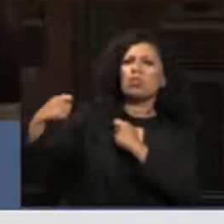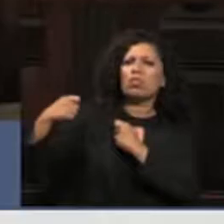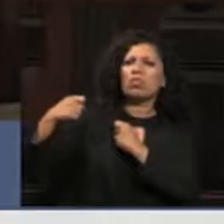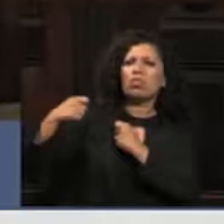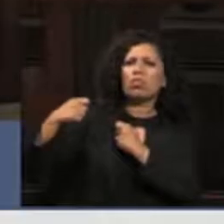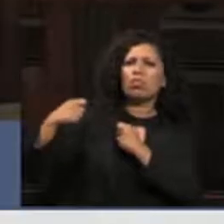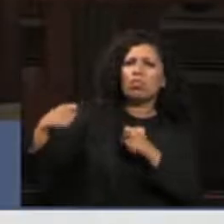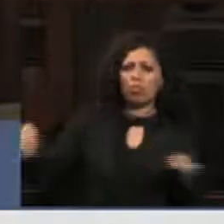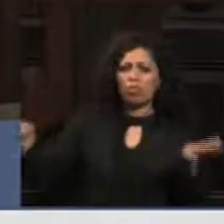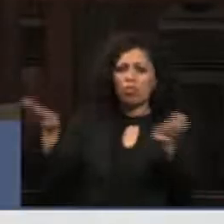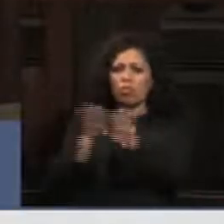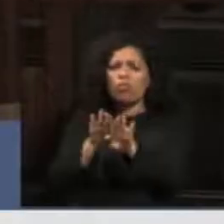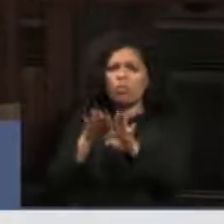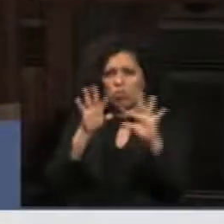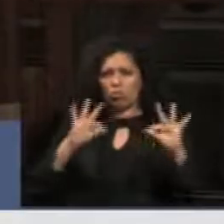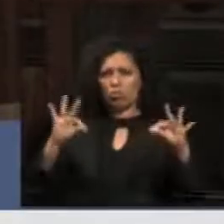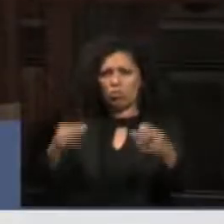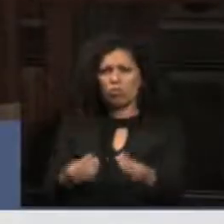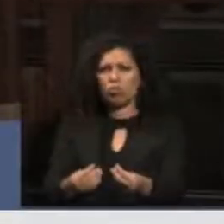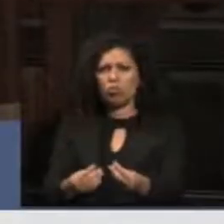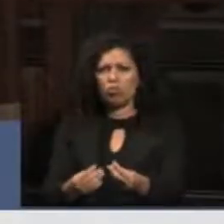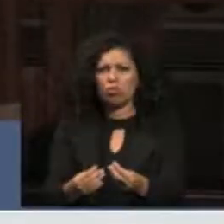Vai fechar as instituições?